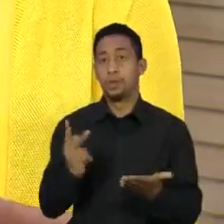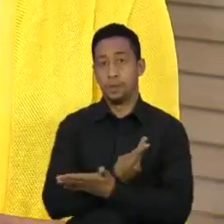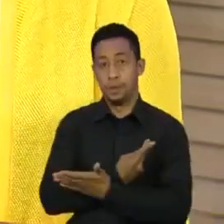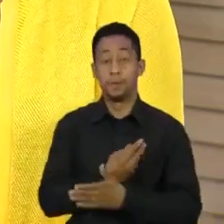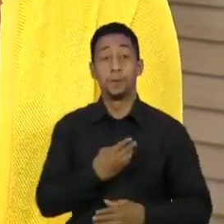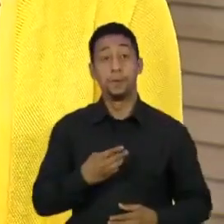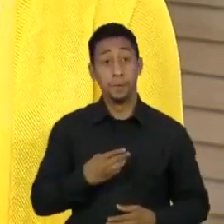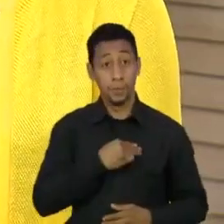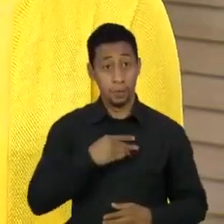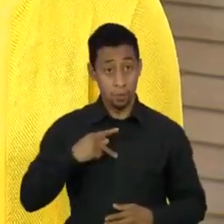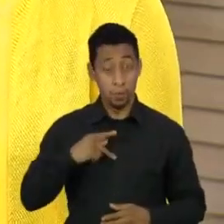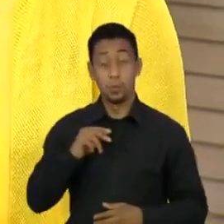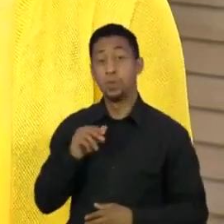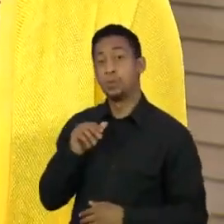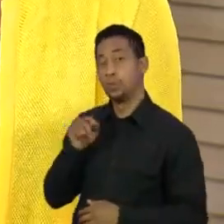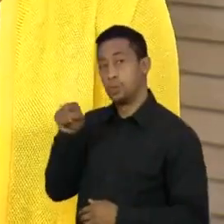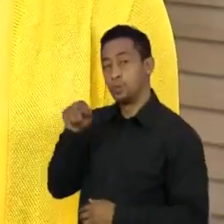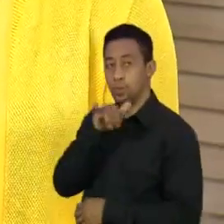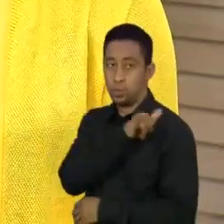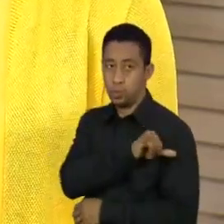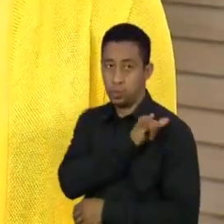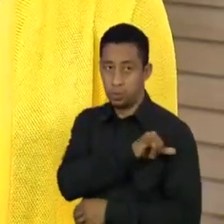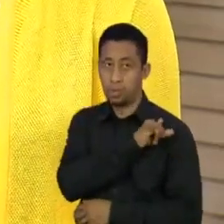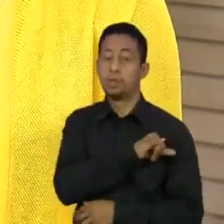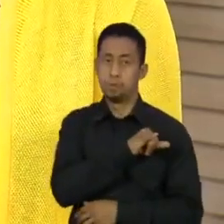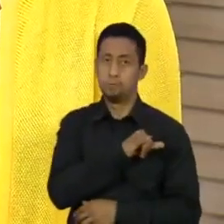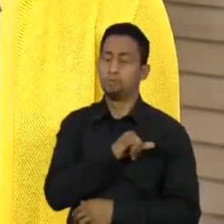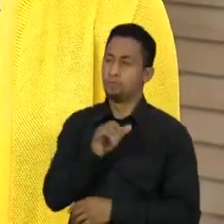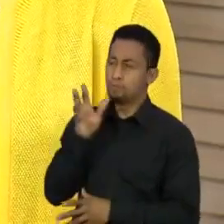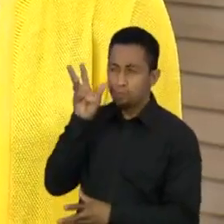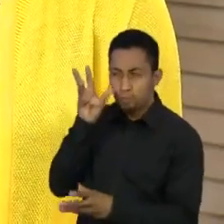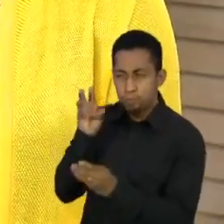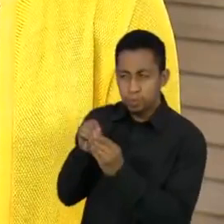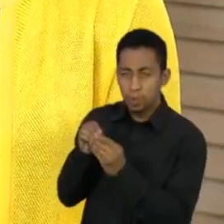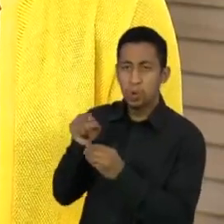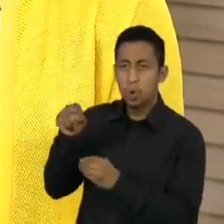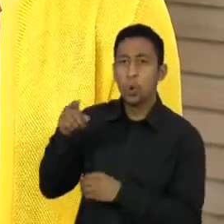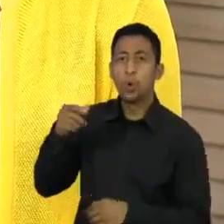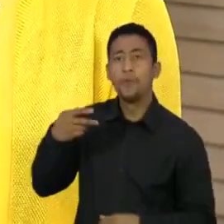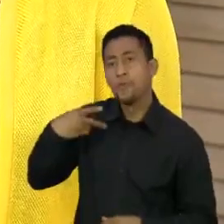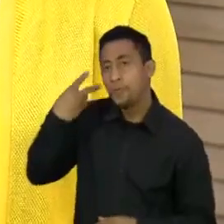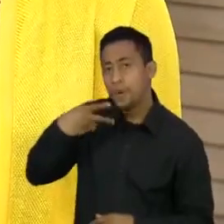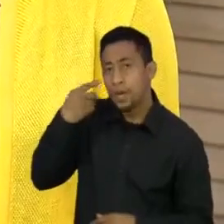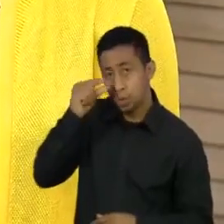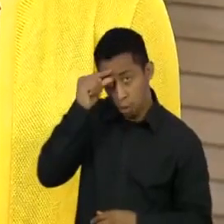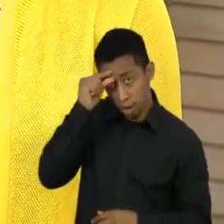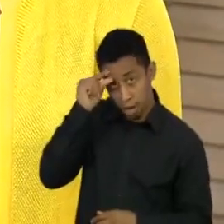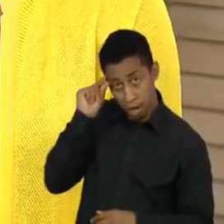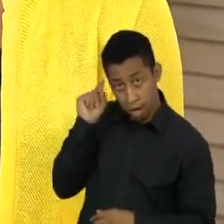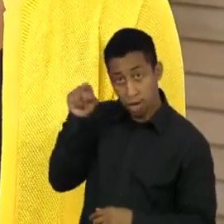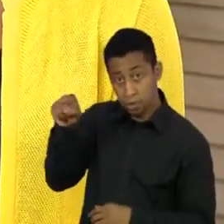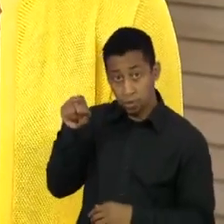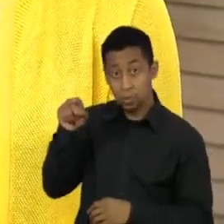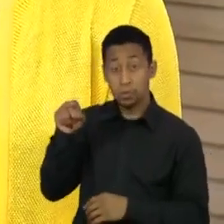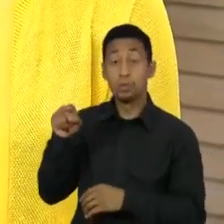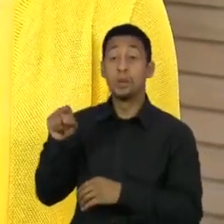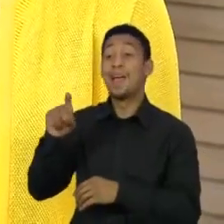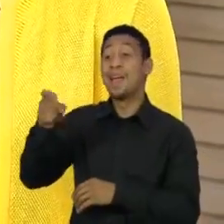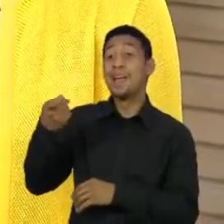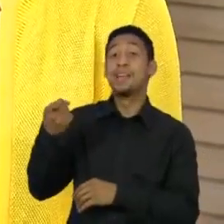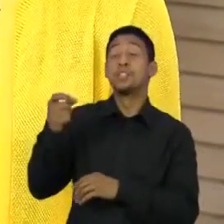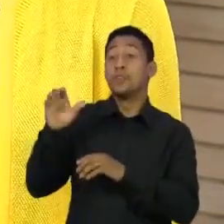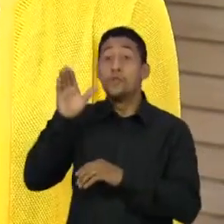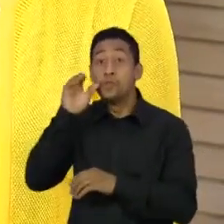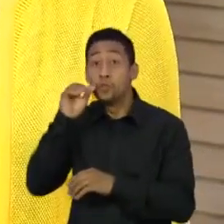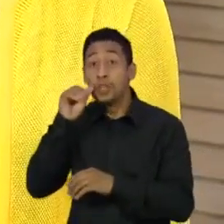o Ministério Público do Rio de Janeiro concluiu que o vereador Carlos bolsonaro Manteve oito ex-funcionários em ocupações